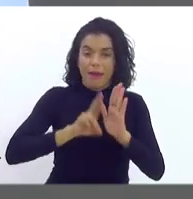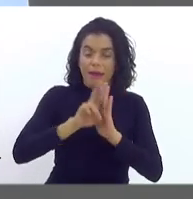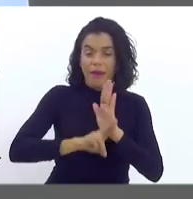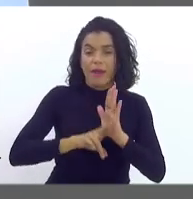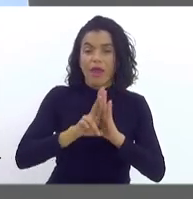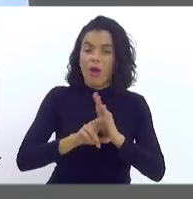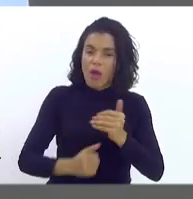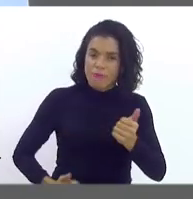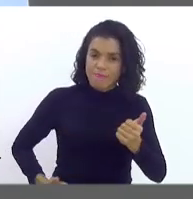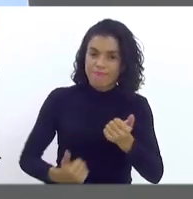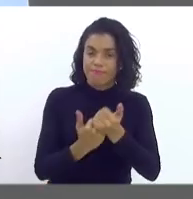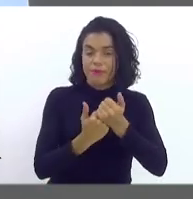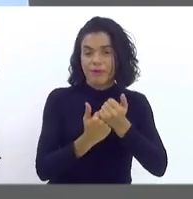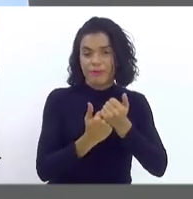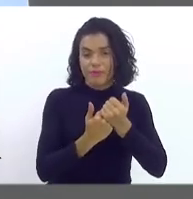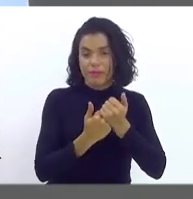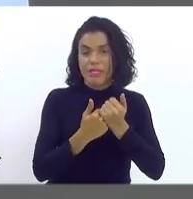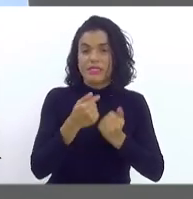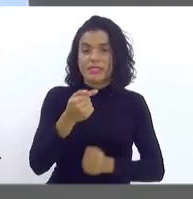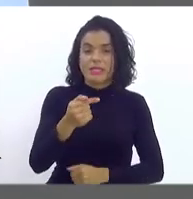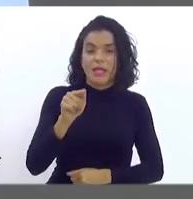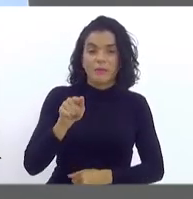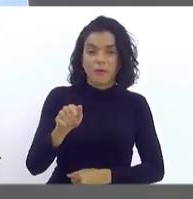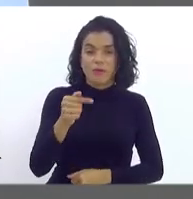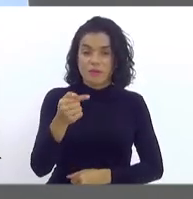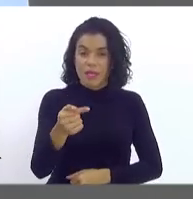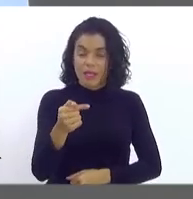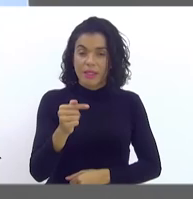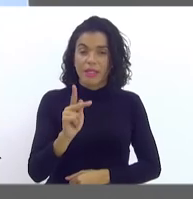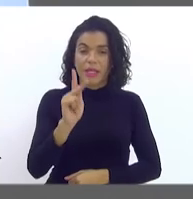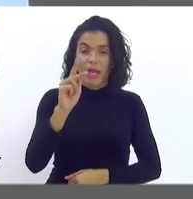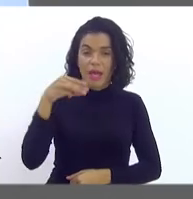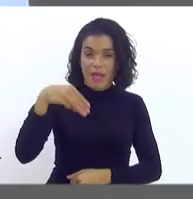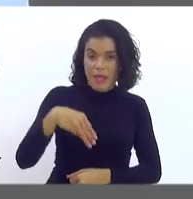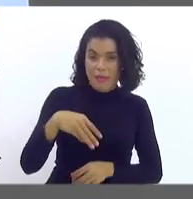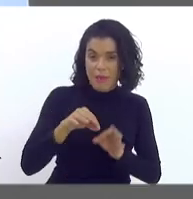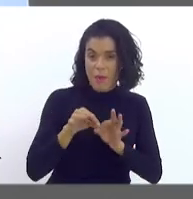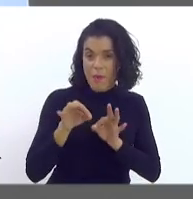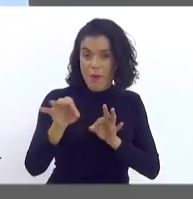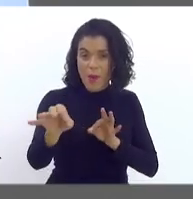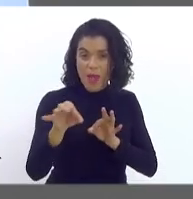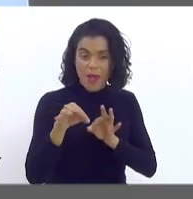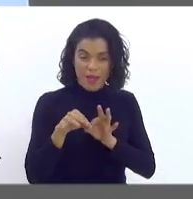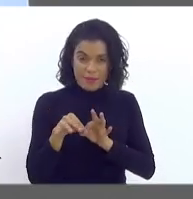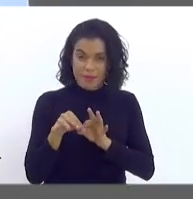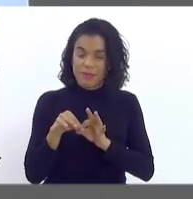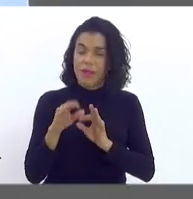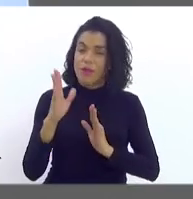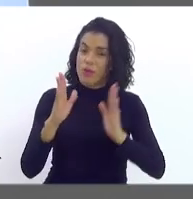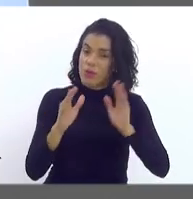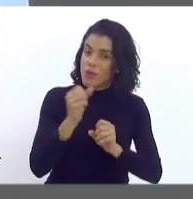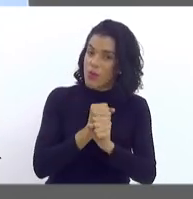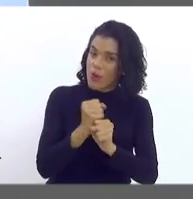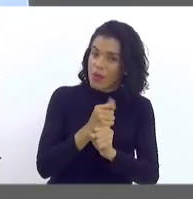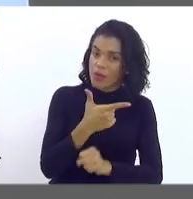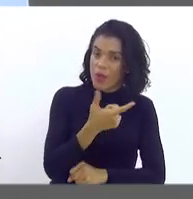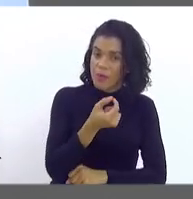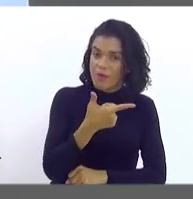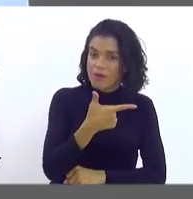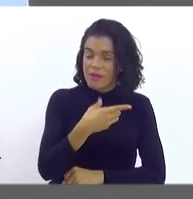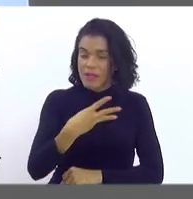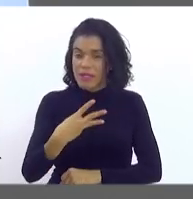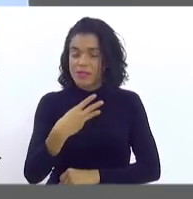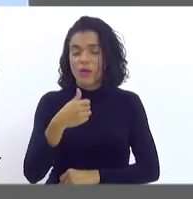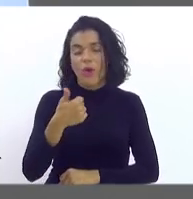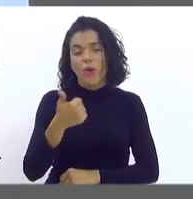reforço, que são 7,7 quilômetros de rede, né? Só em 2023 aí seriam 11,8